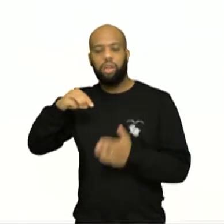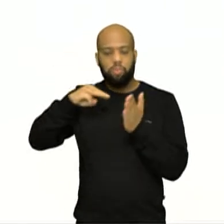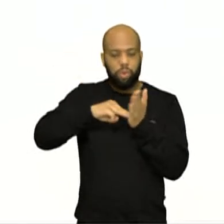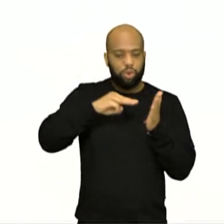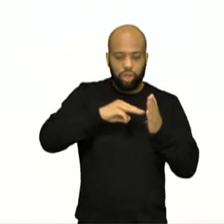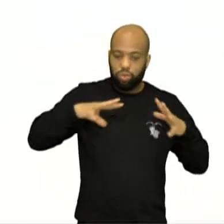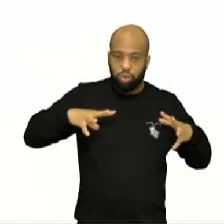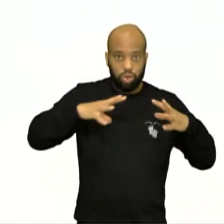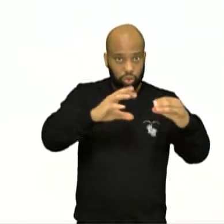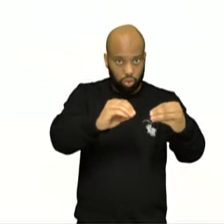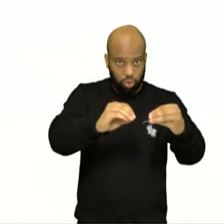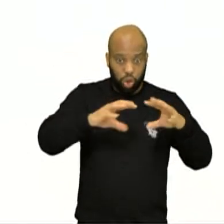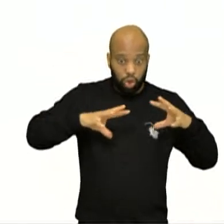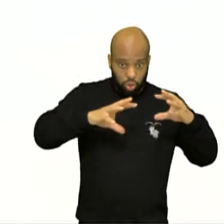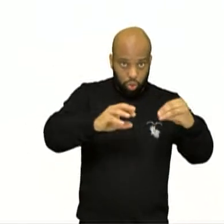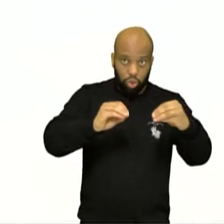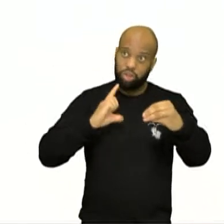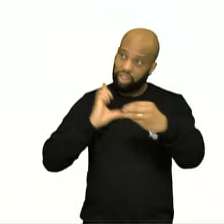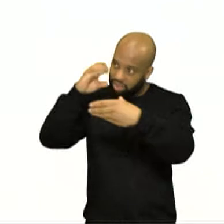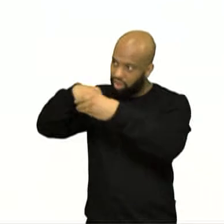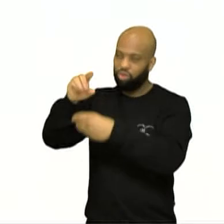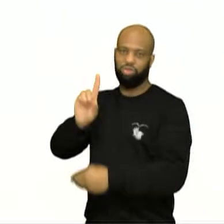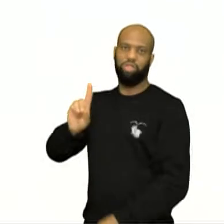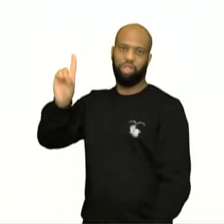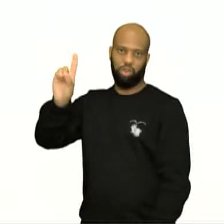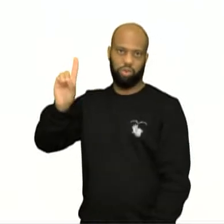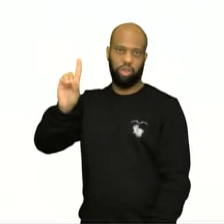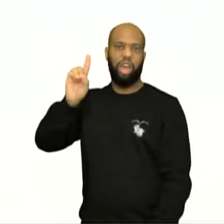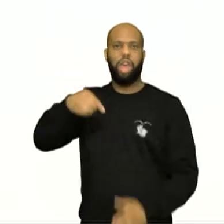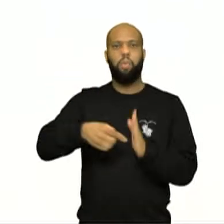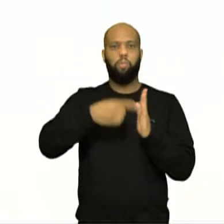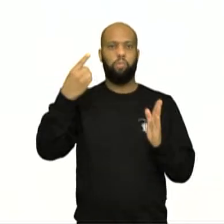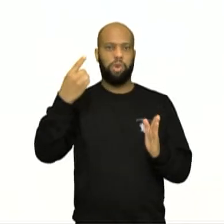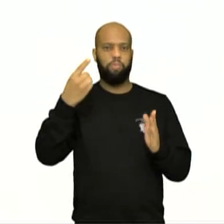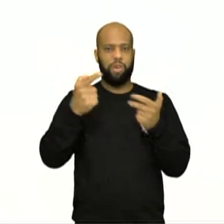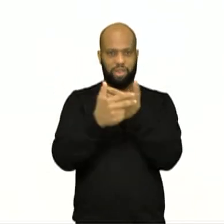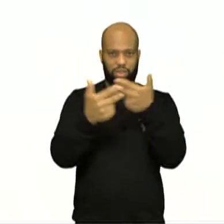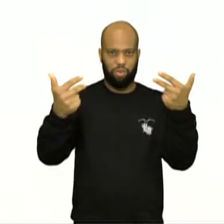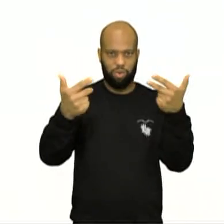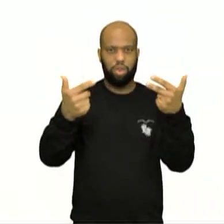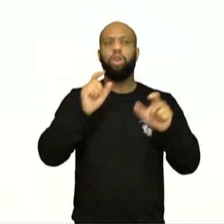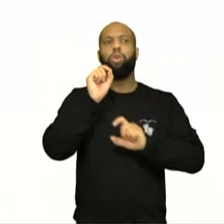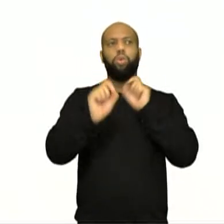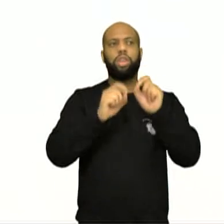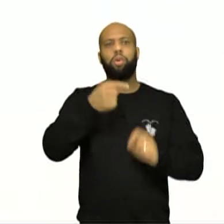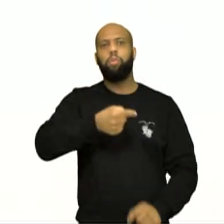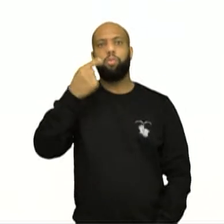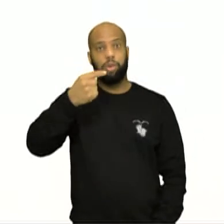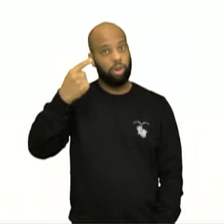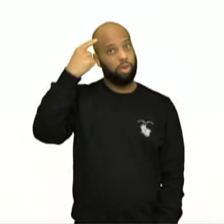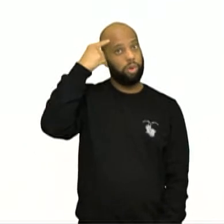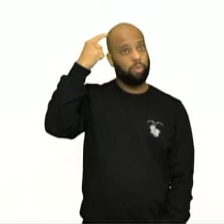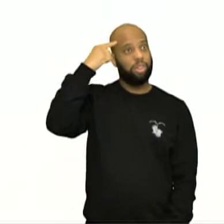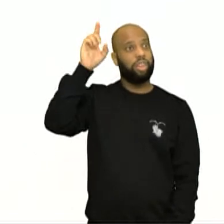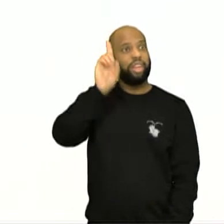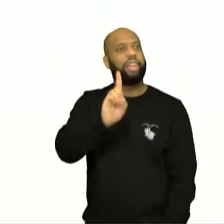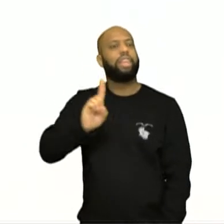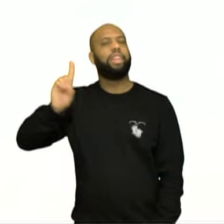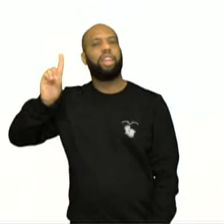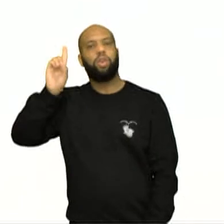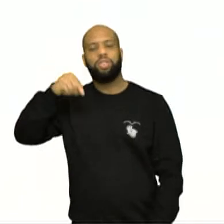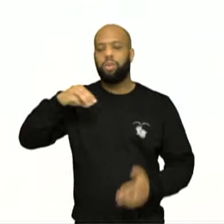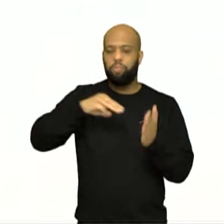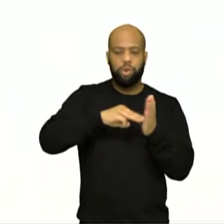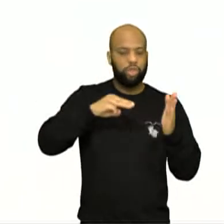coisas que nele existem. Isto quanto ao primeiro ponto. Qual é o primeiro ponto? A ideia de que Deus é